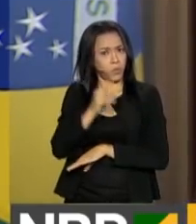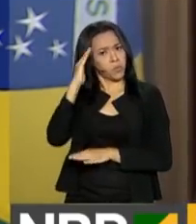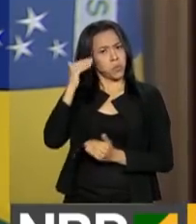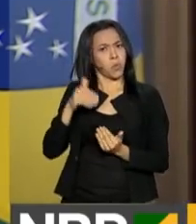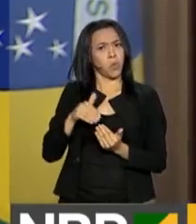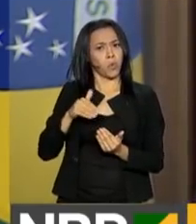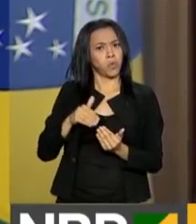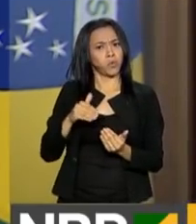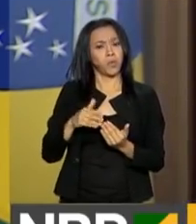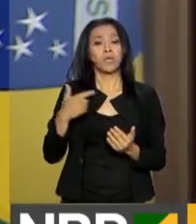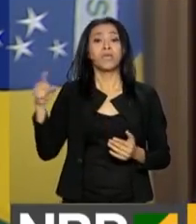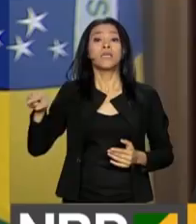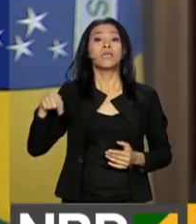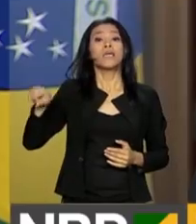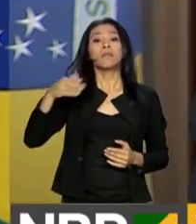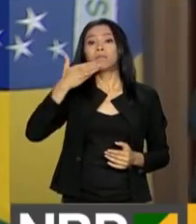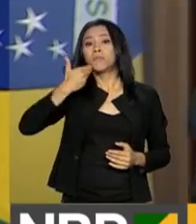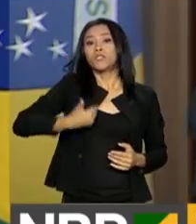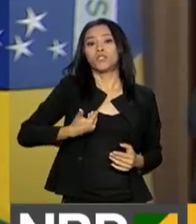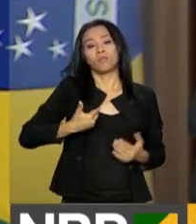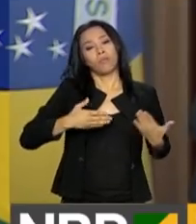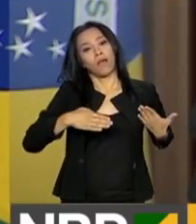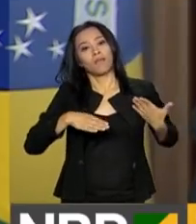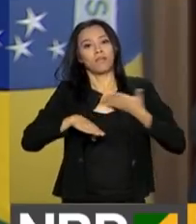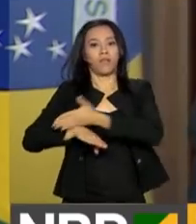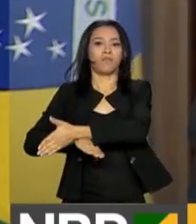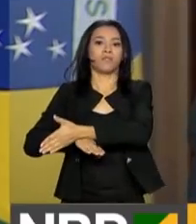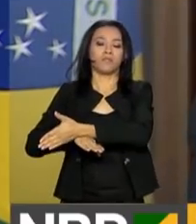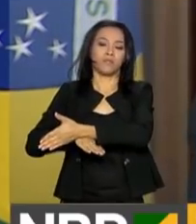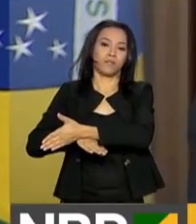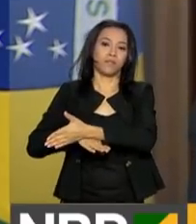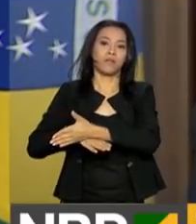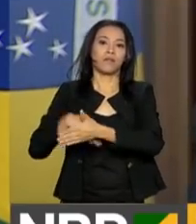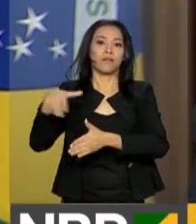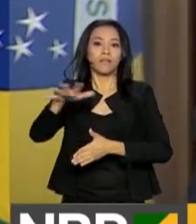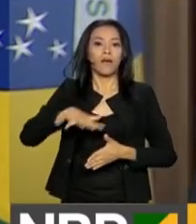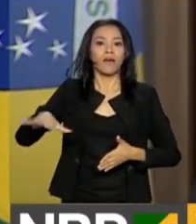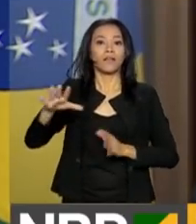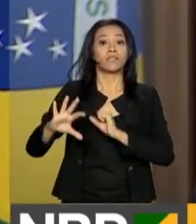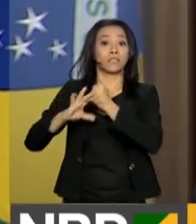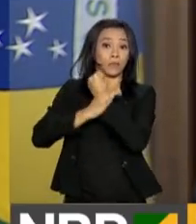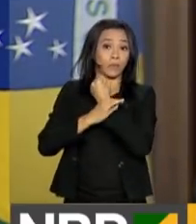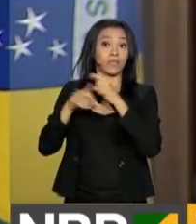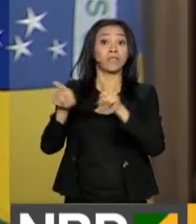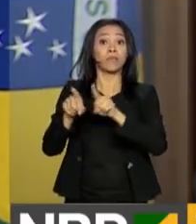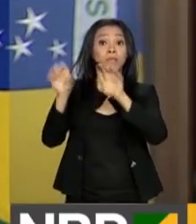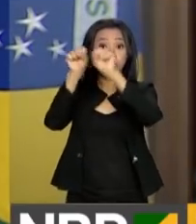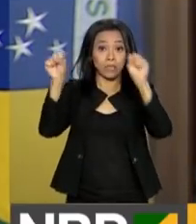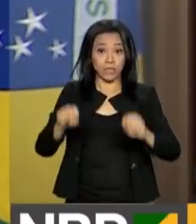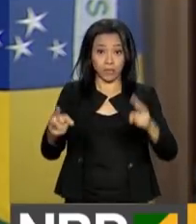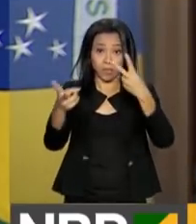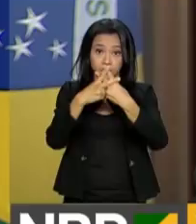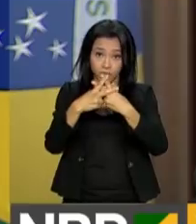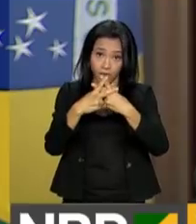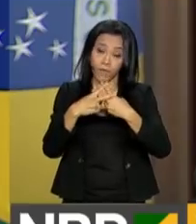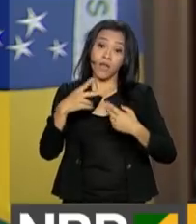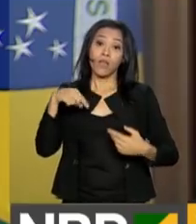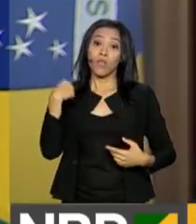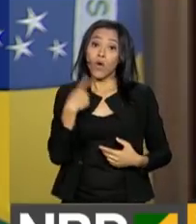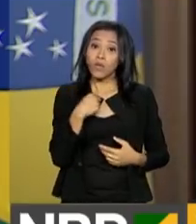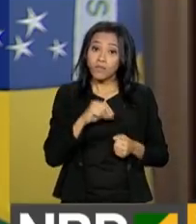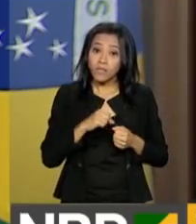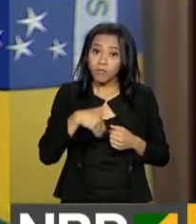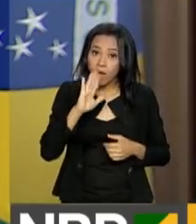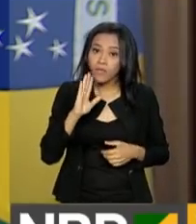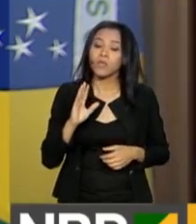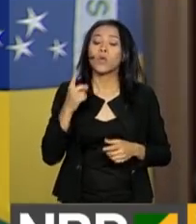como até solicitou a intervenção na área de segurança na área penitenciária do rio de janeiro nós fomos mais além o problema da segurança